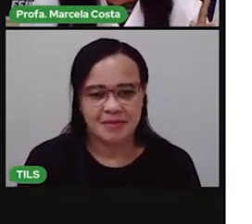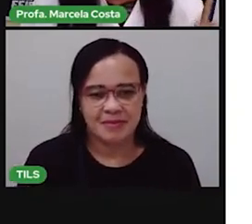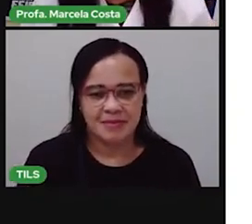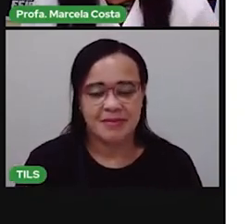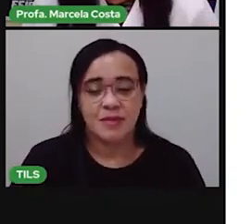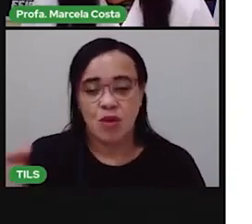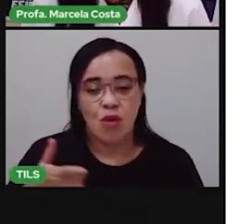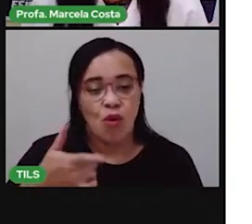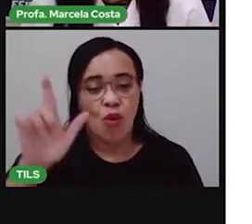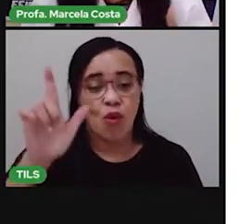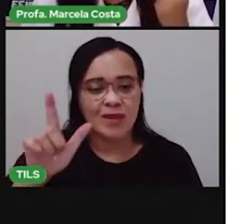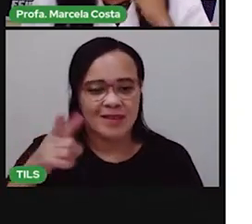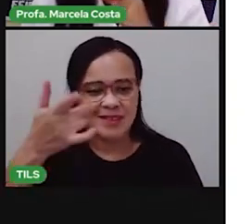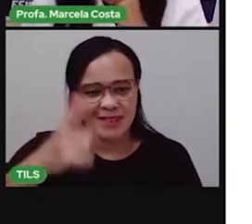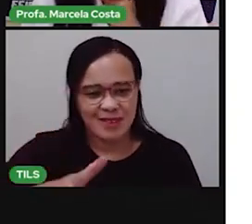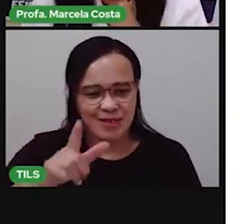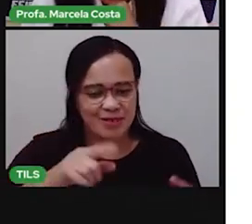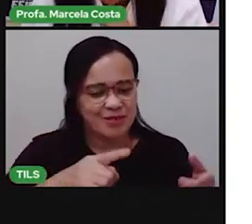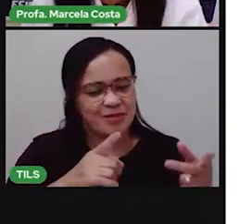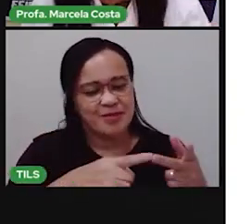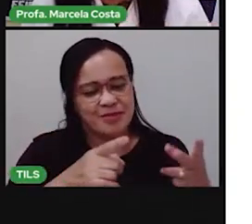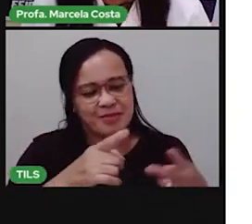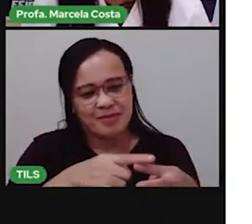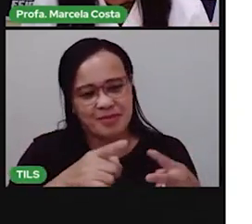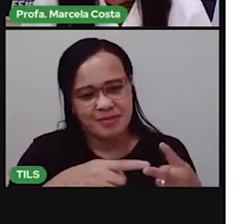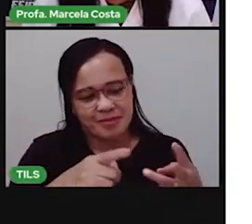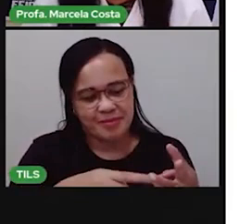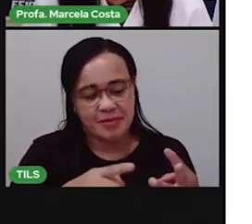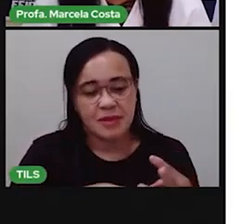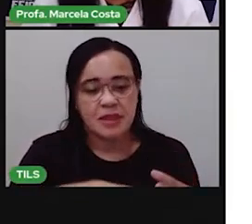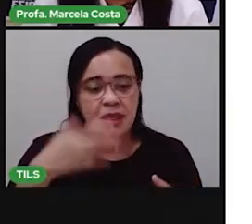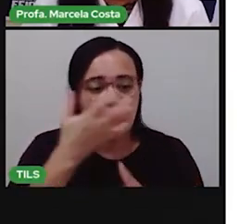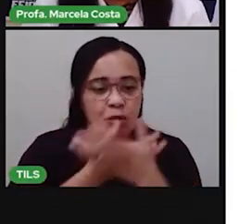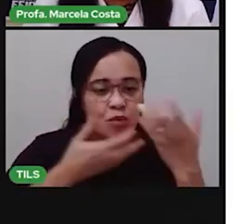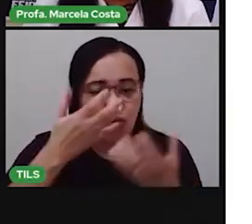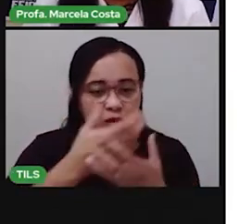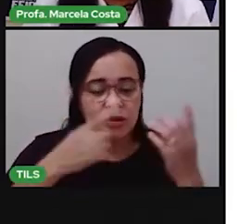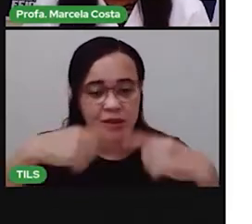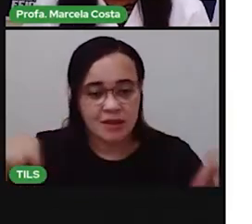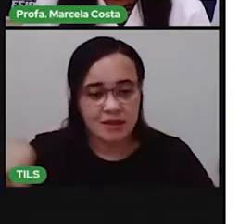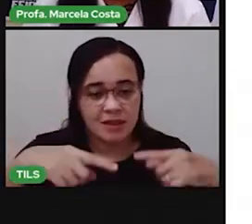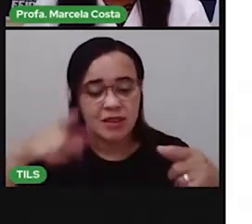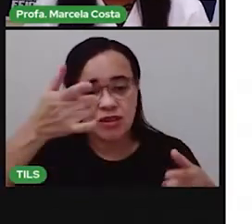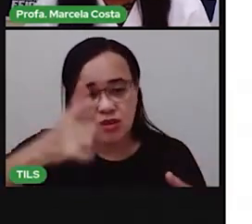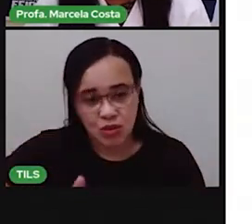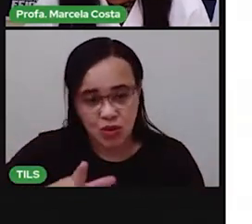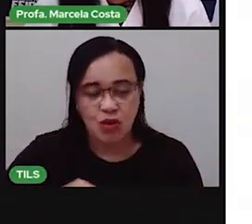Outra chance. Vou cantar a Parlenda de novo. Boca de forno.